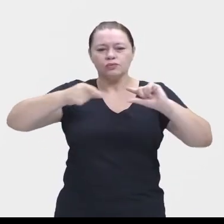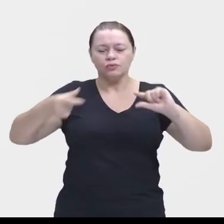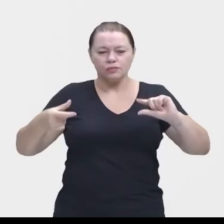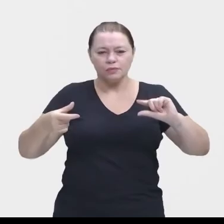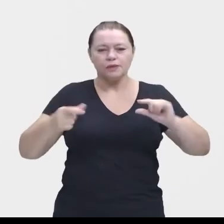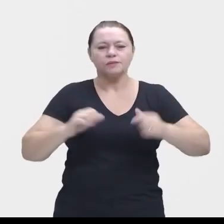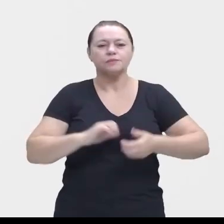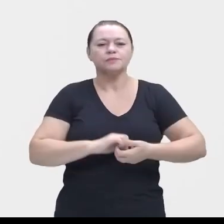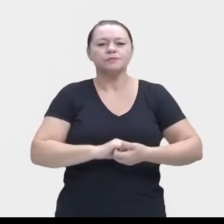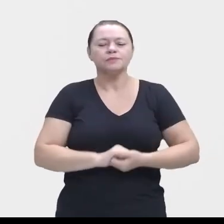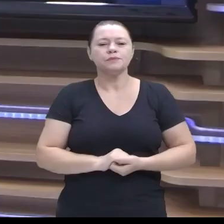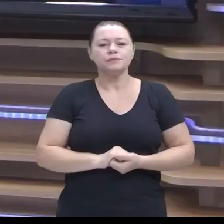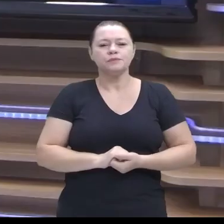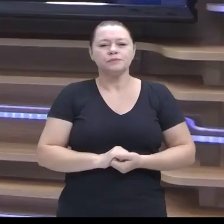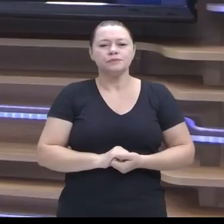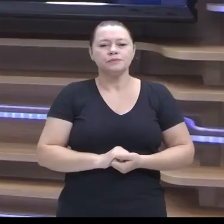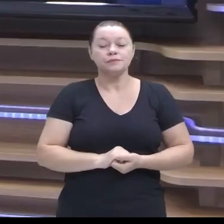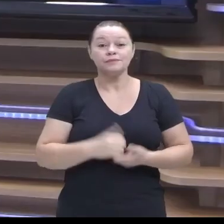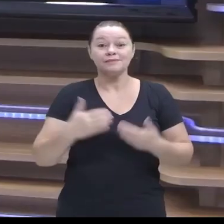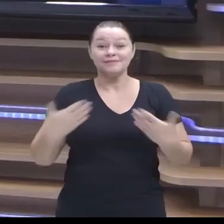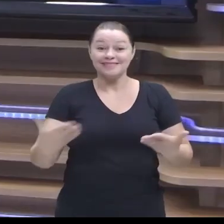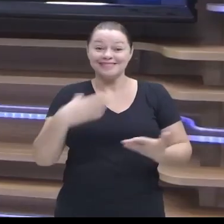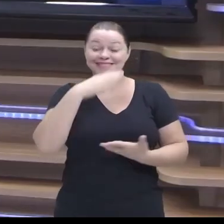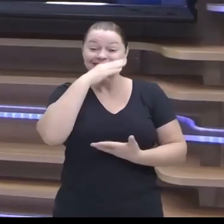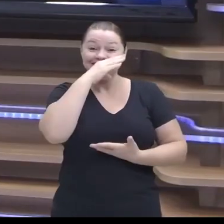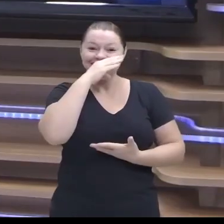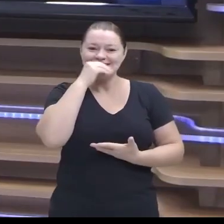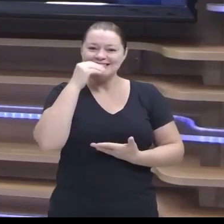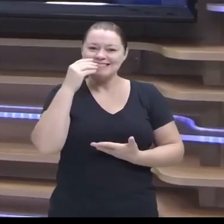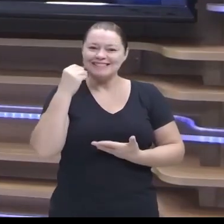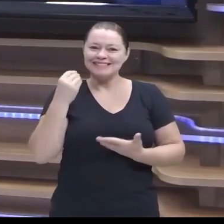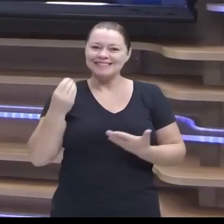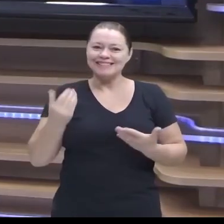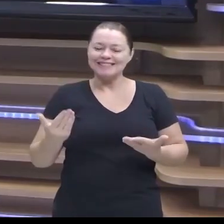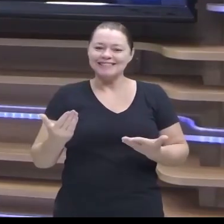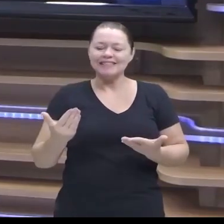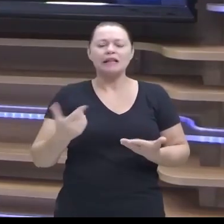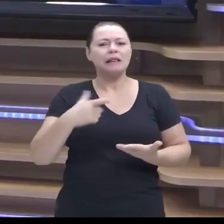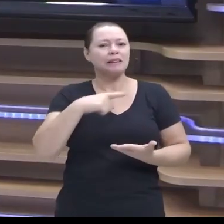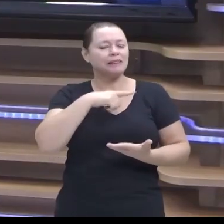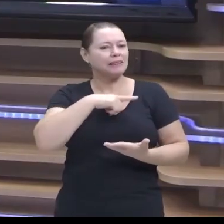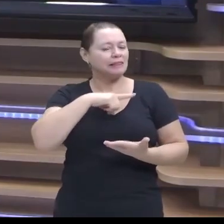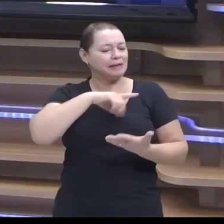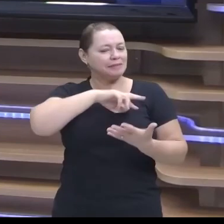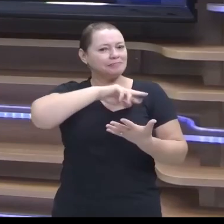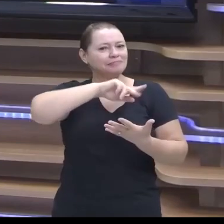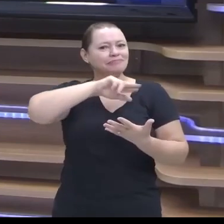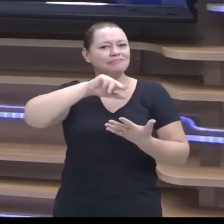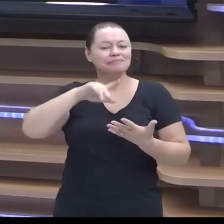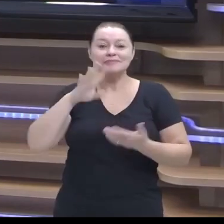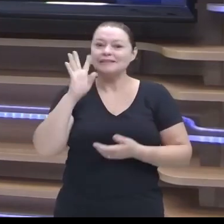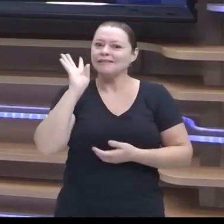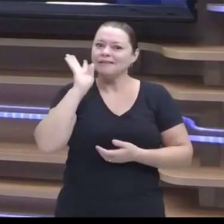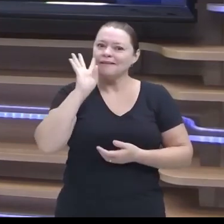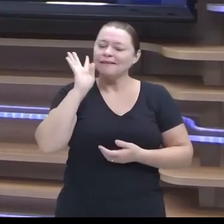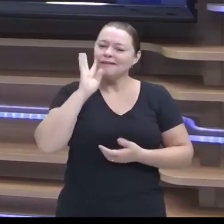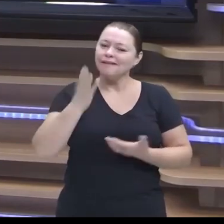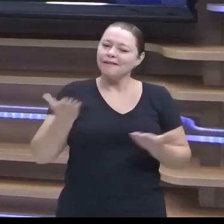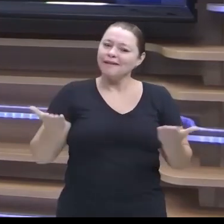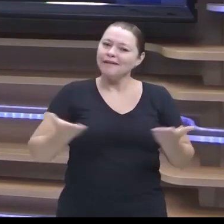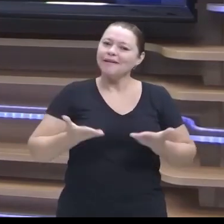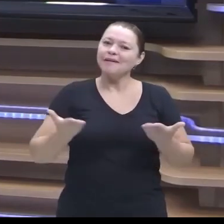sólidos geométricos. Crianças, quanta coisa legal para hoje, quanta